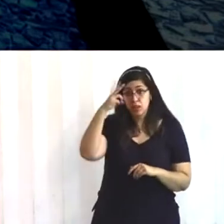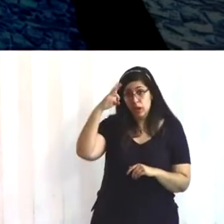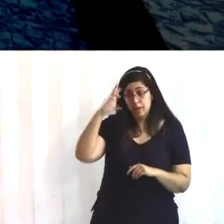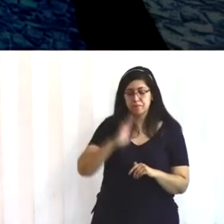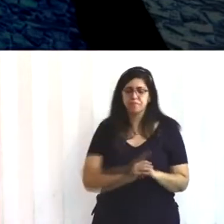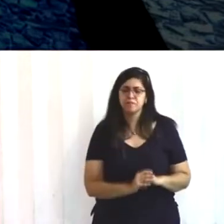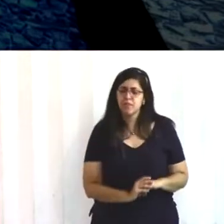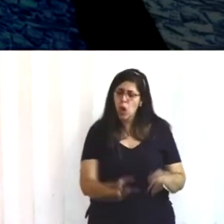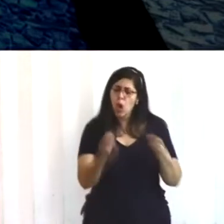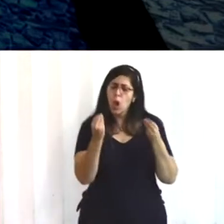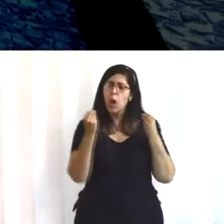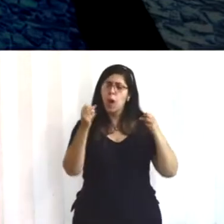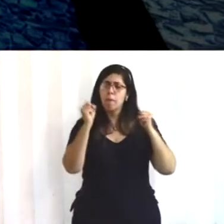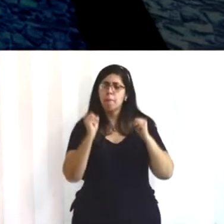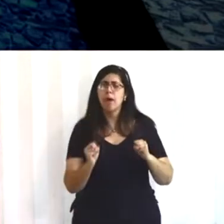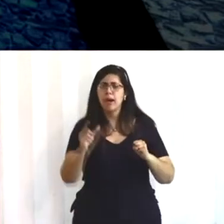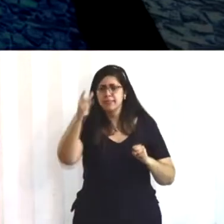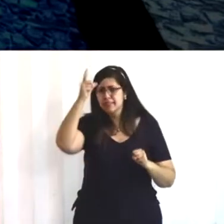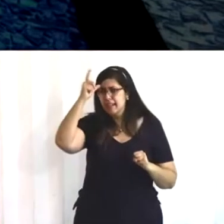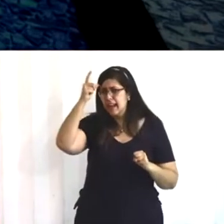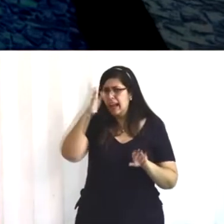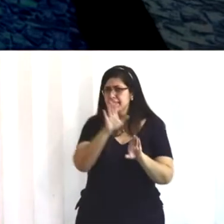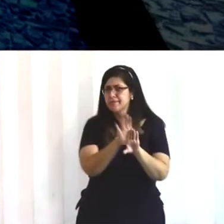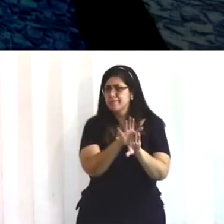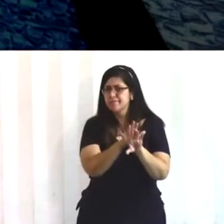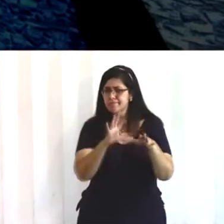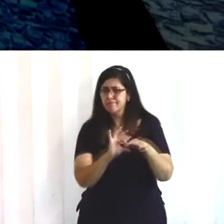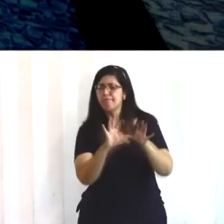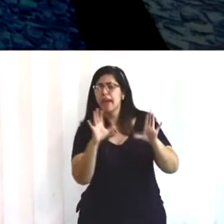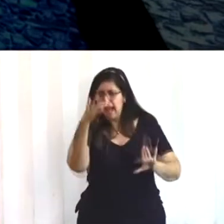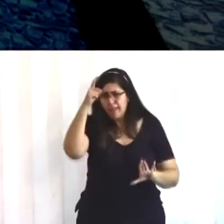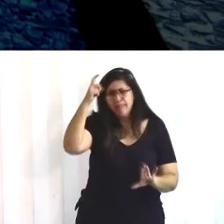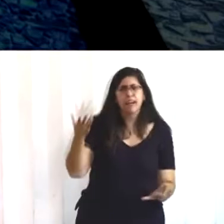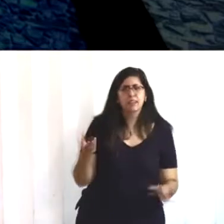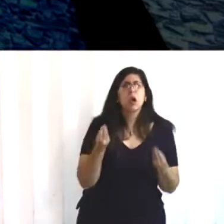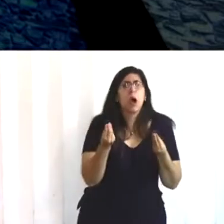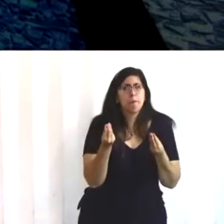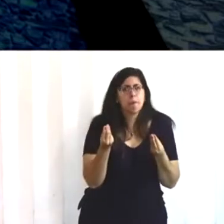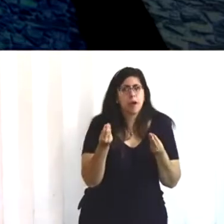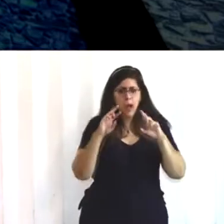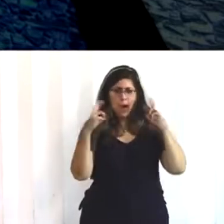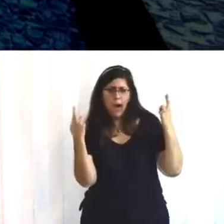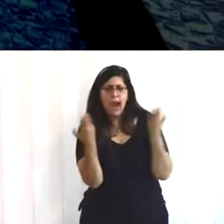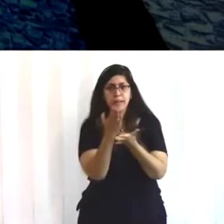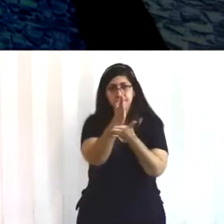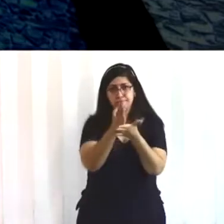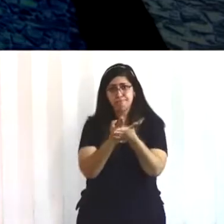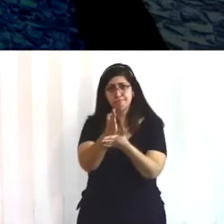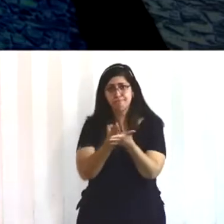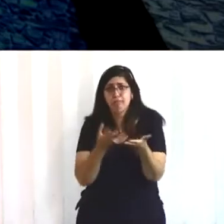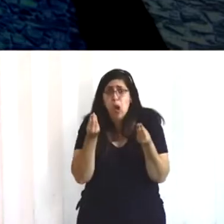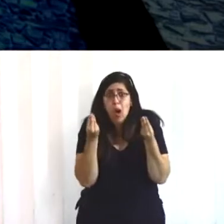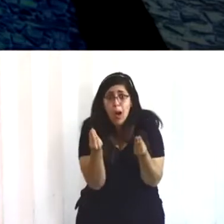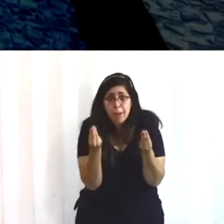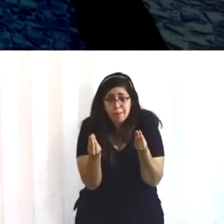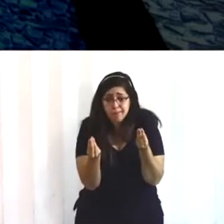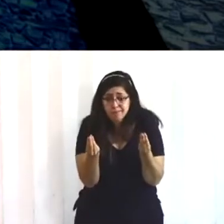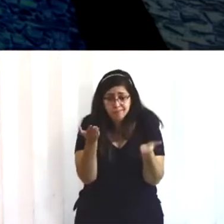como pode Satanás expelir a Satanás? Se um reino estiver subdividido contra si mesmo, tal reino não